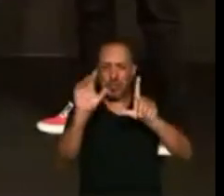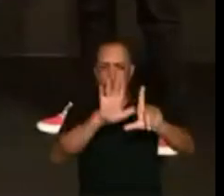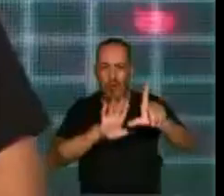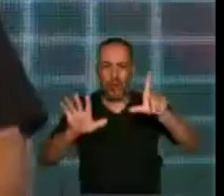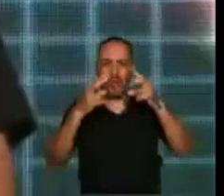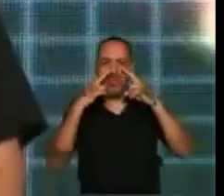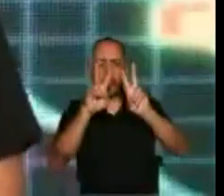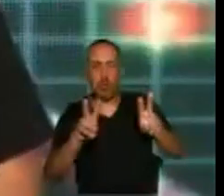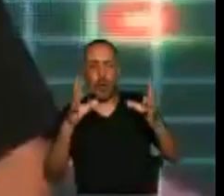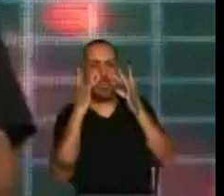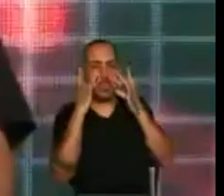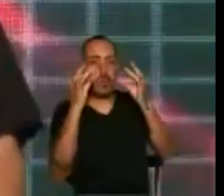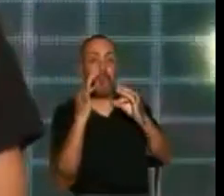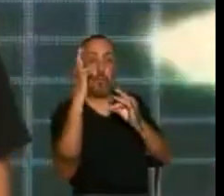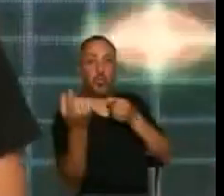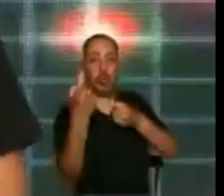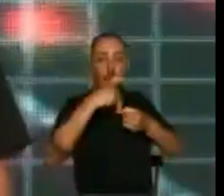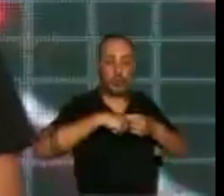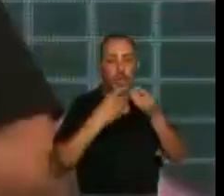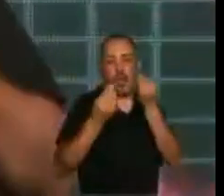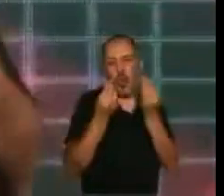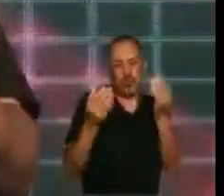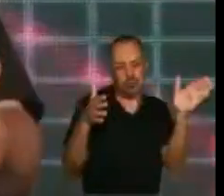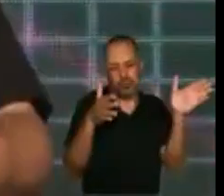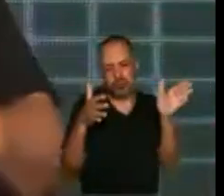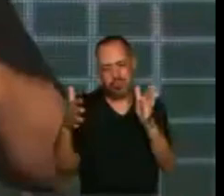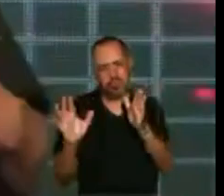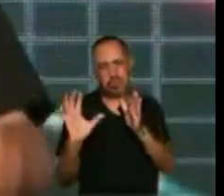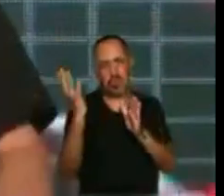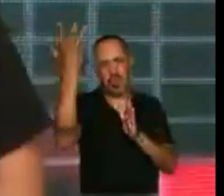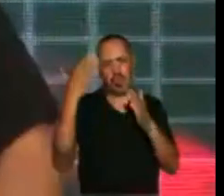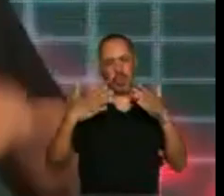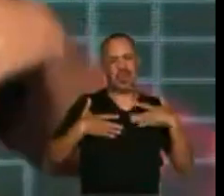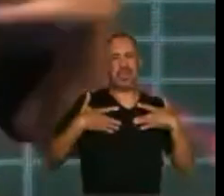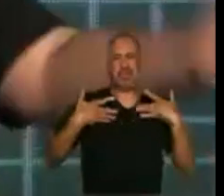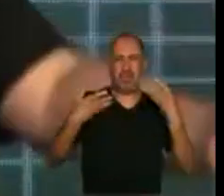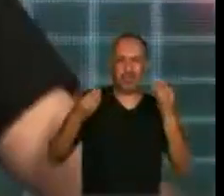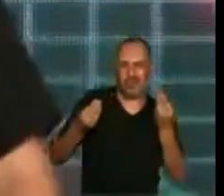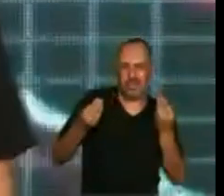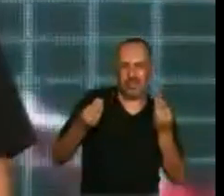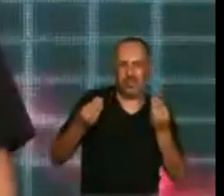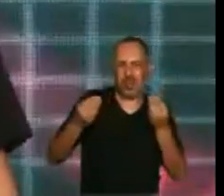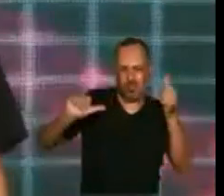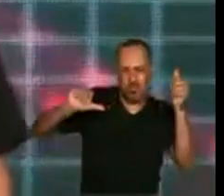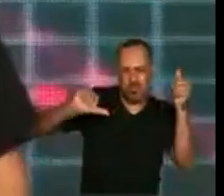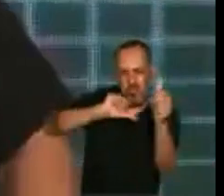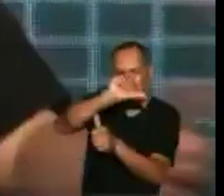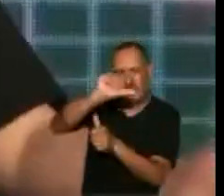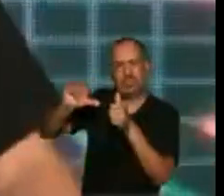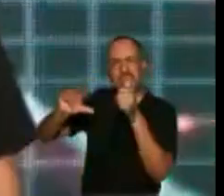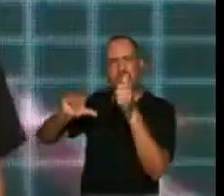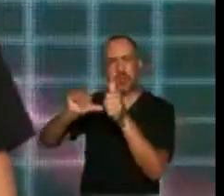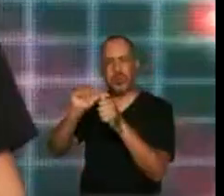a gente vai retomar. Mas a gente está feliz, falávamos hoje do formato do evento, o impacto que tem dado, a repercussão que nós tivemos,